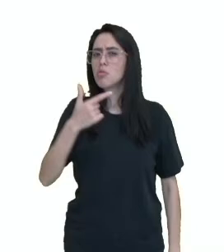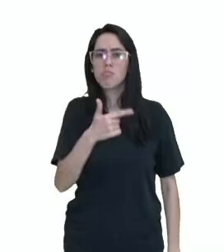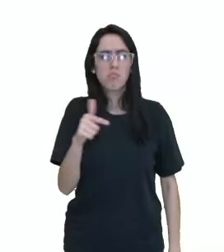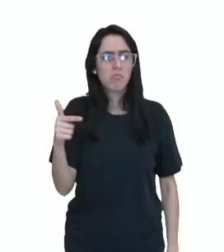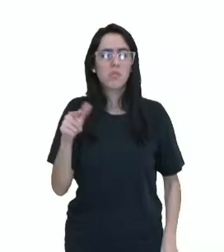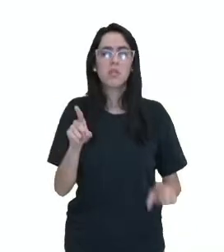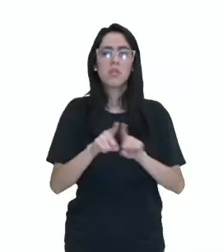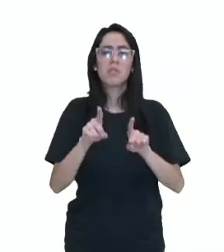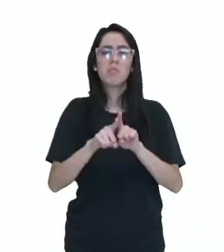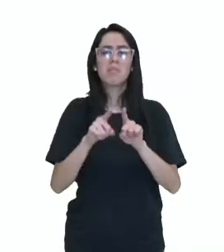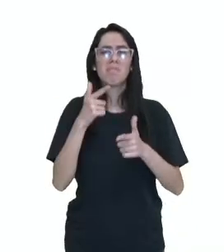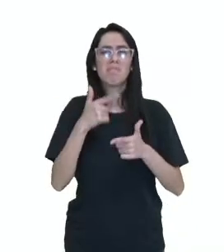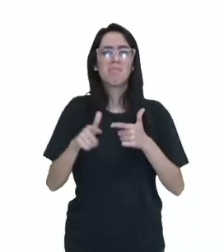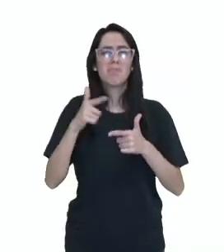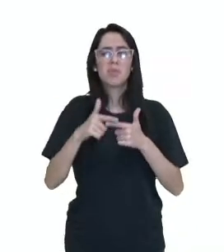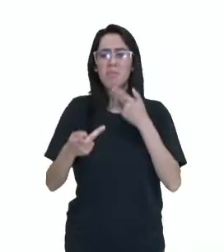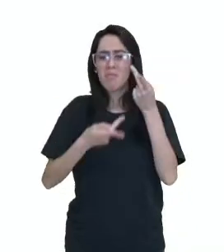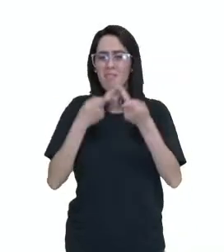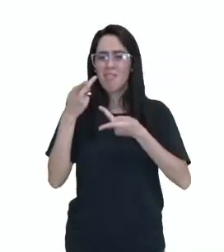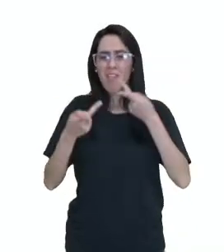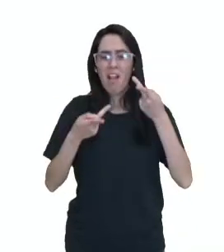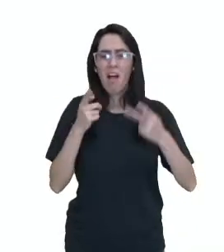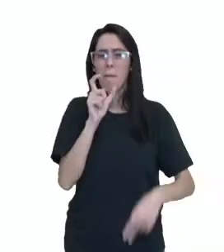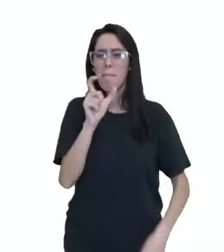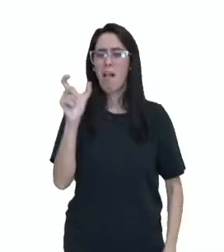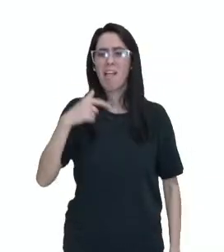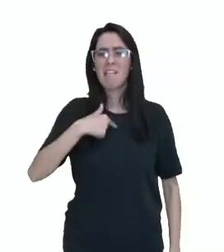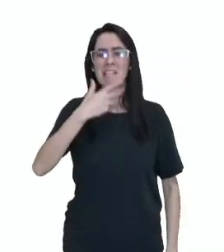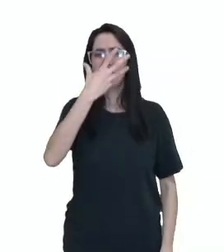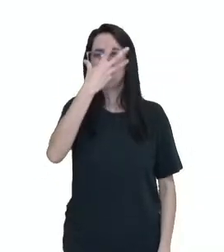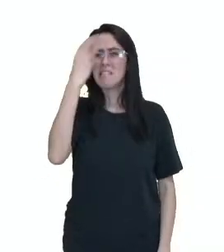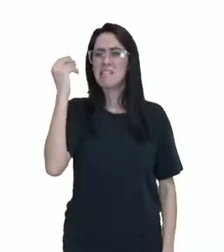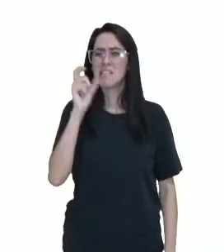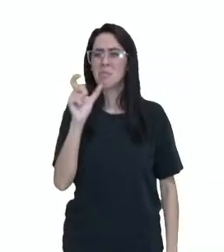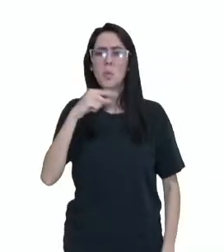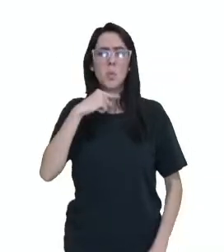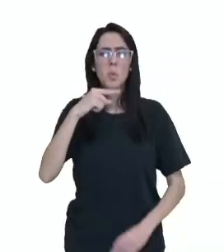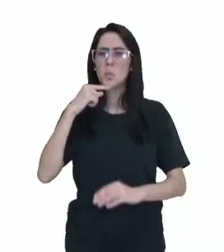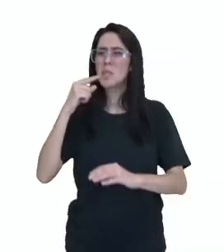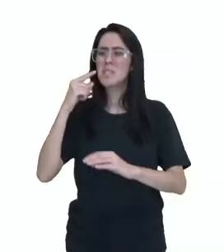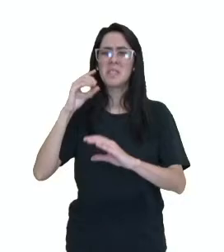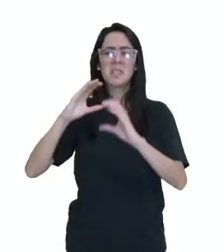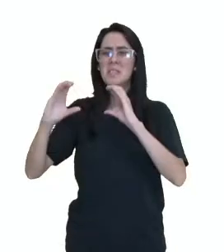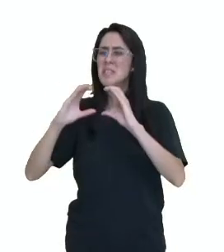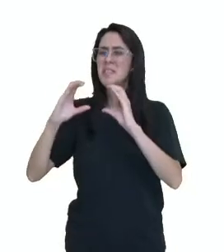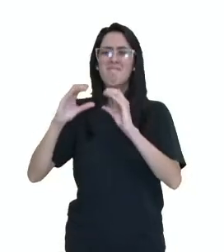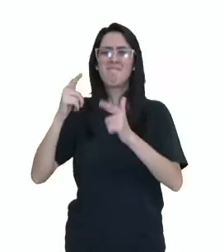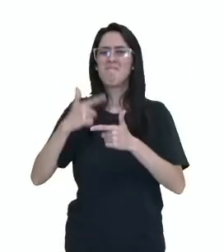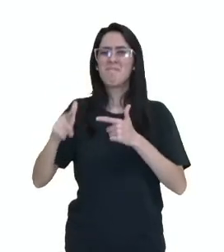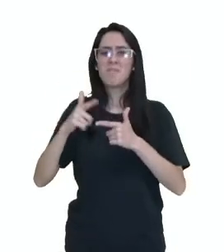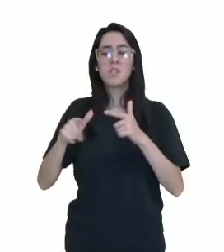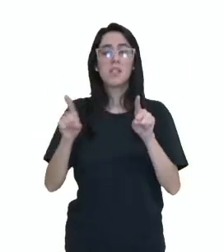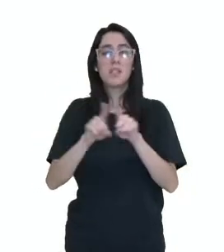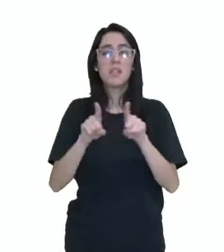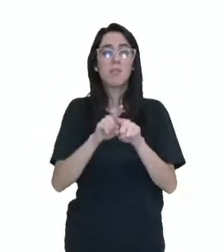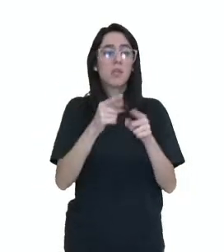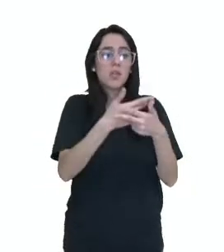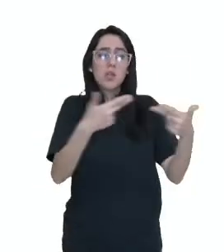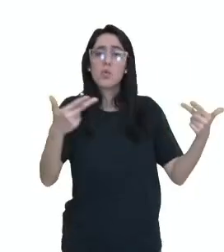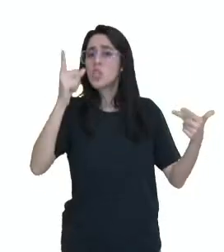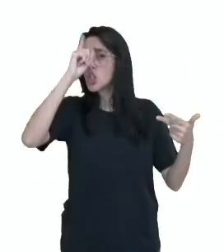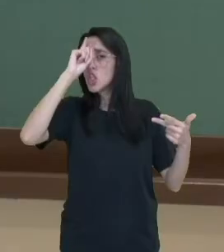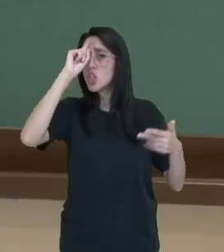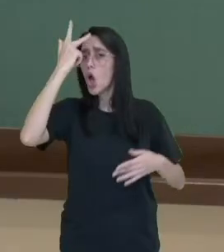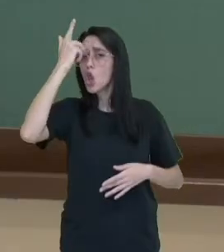com as linguagens, esquece as palavras, então às vezes não consegue se comunicar, incapacidade de realizar tarefas do dia a